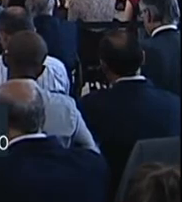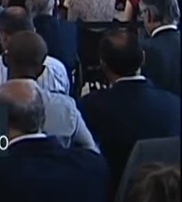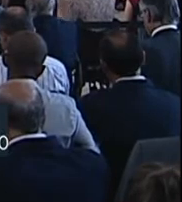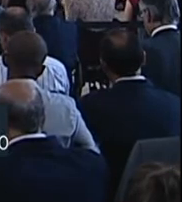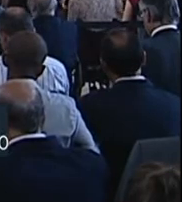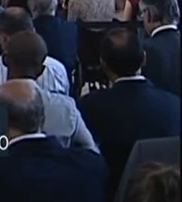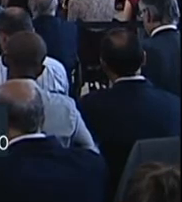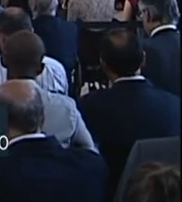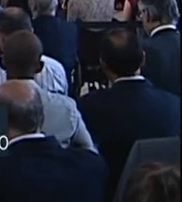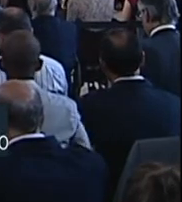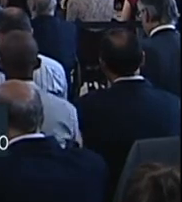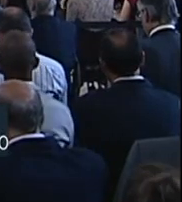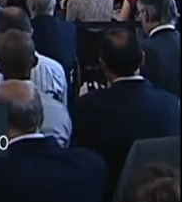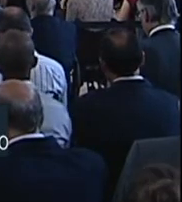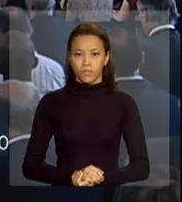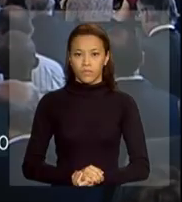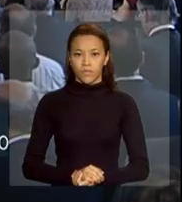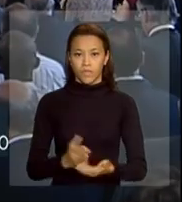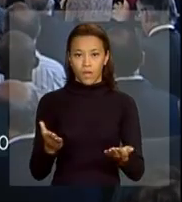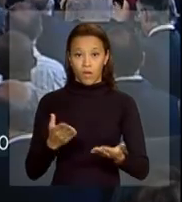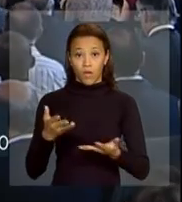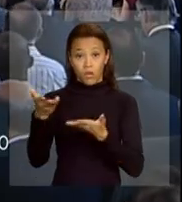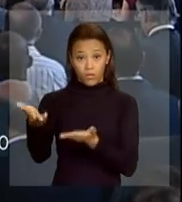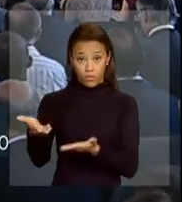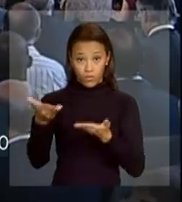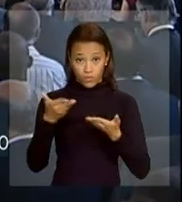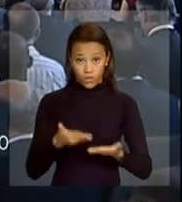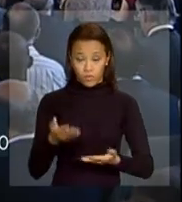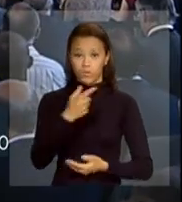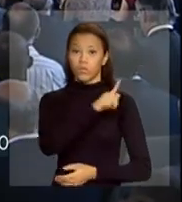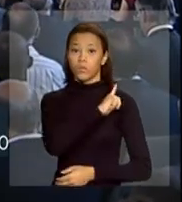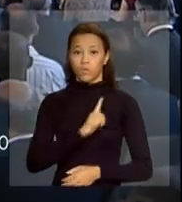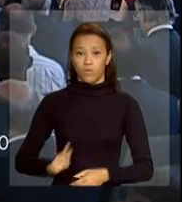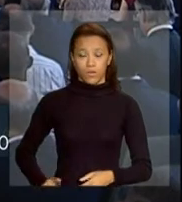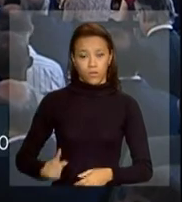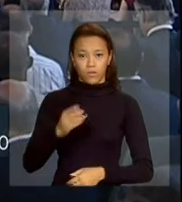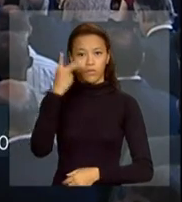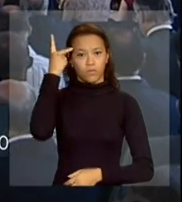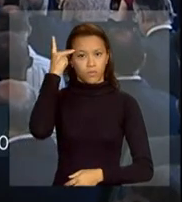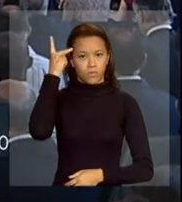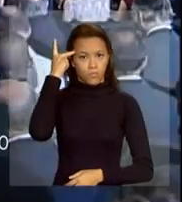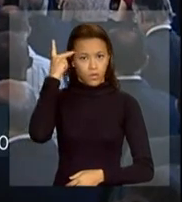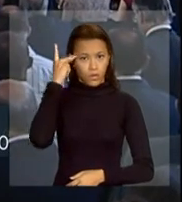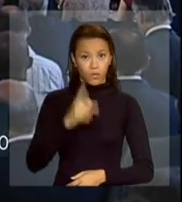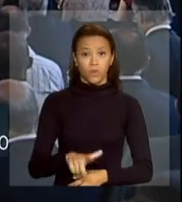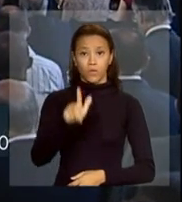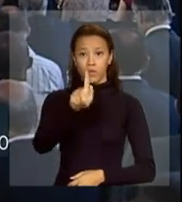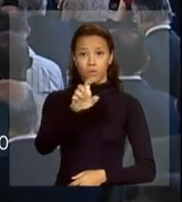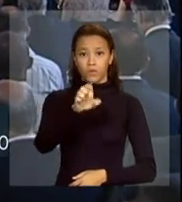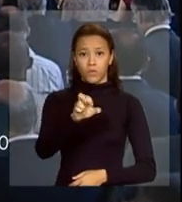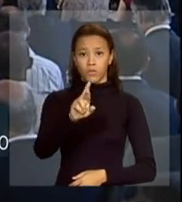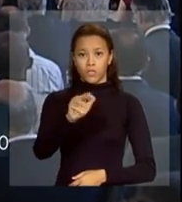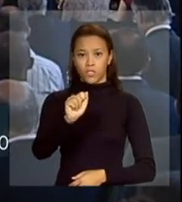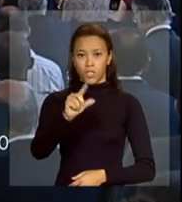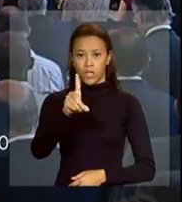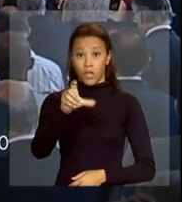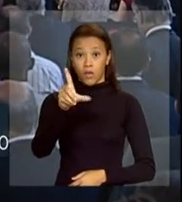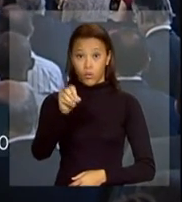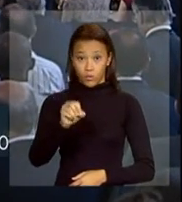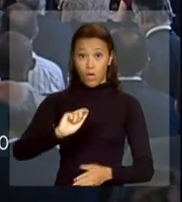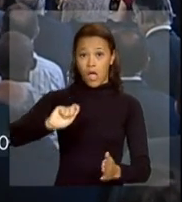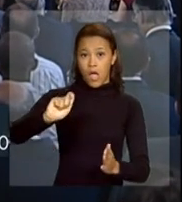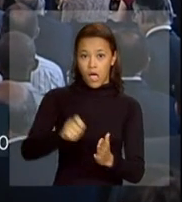G1 e convidamos o governador de São Paulo Geraldo Alckmin assinar o Decreto